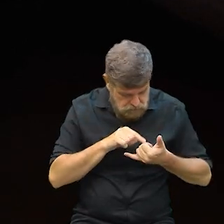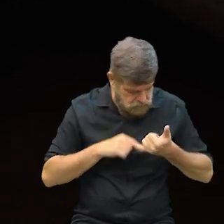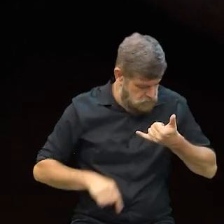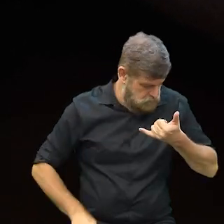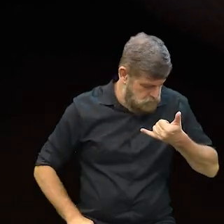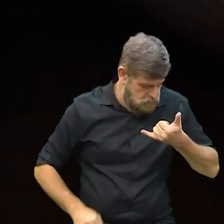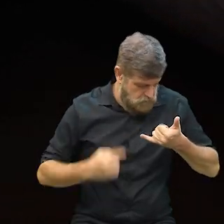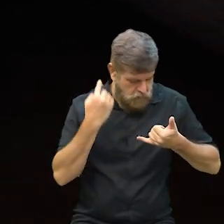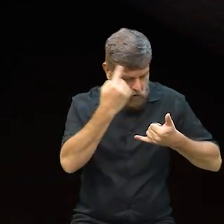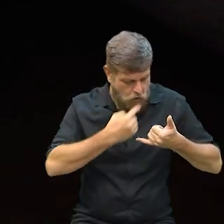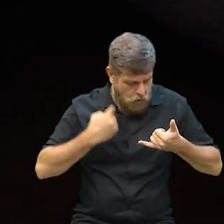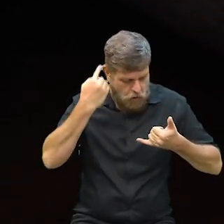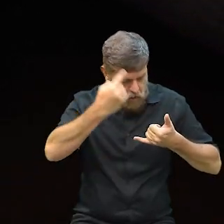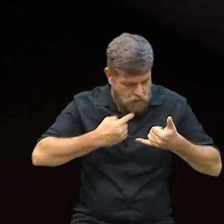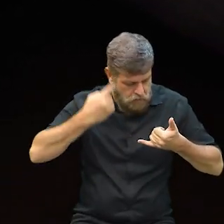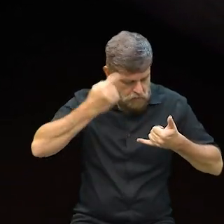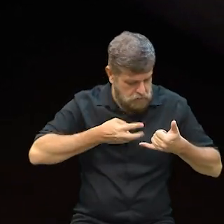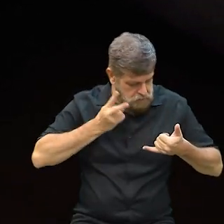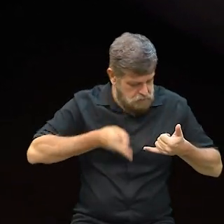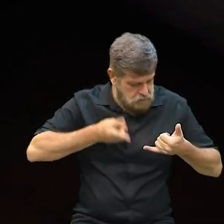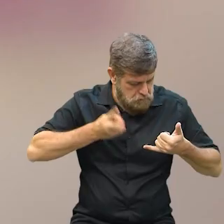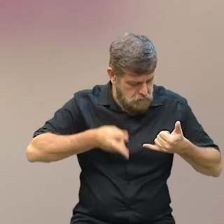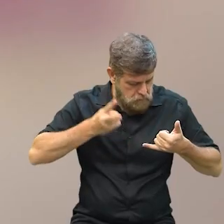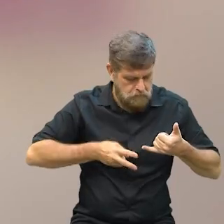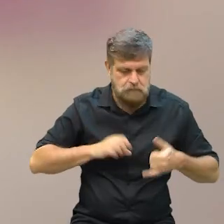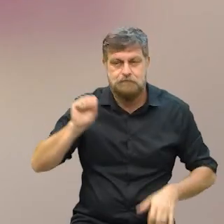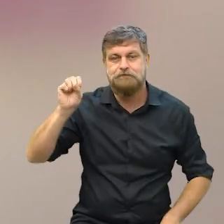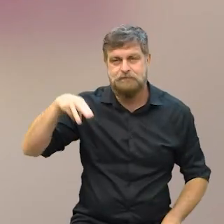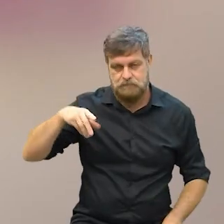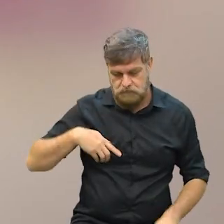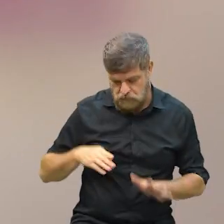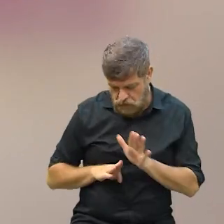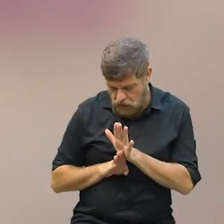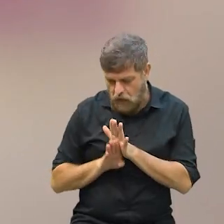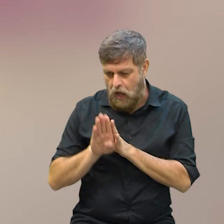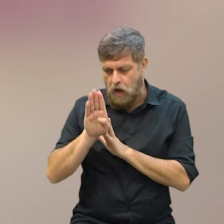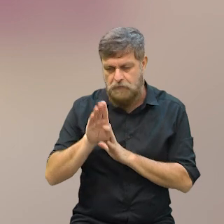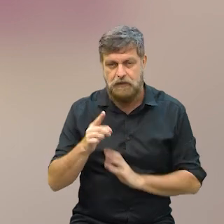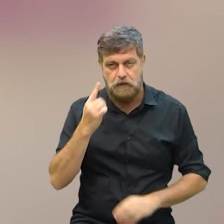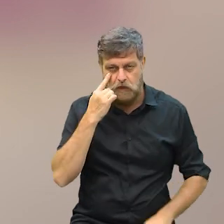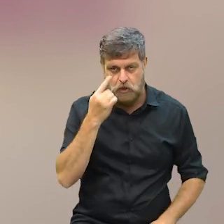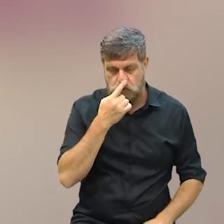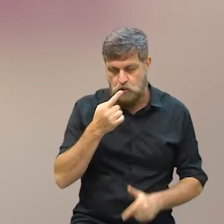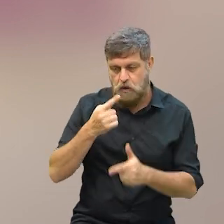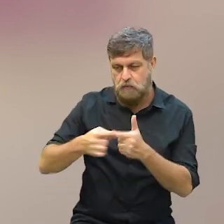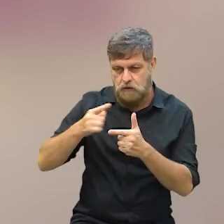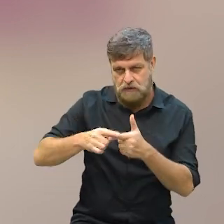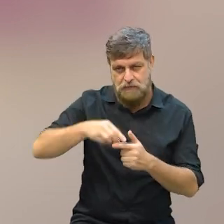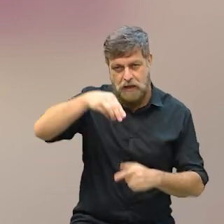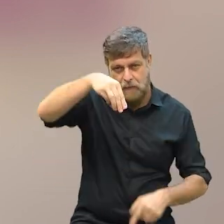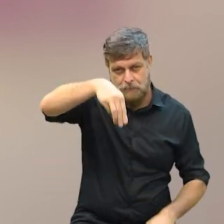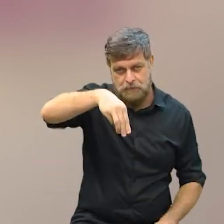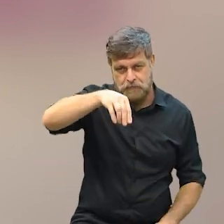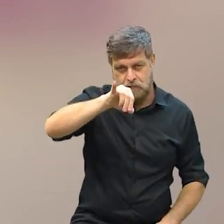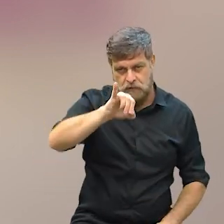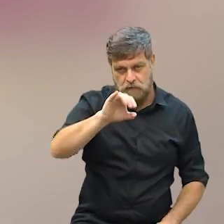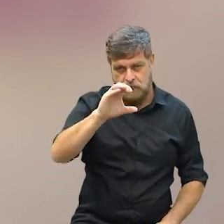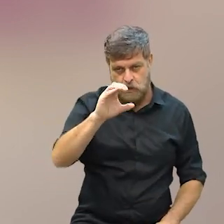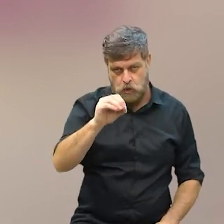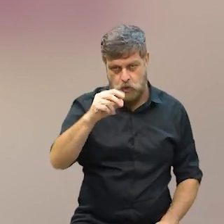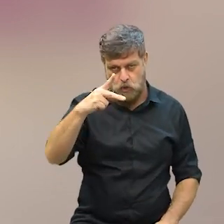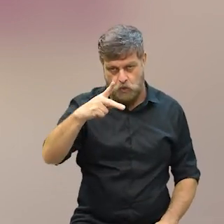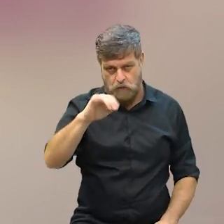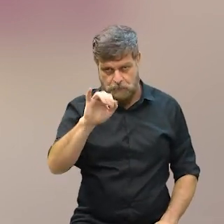muito próximo, horas contínuas sem descanso, sim, com aumento do grau de miopia ou aparecimento da miopia. e